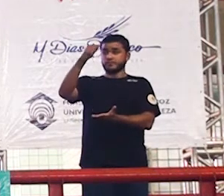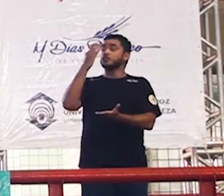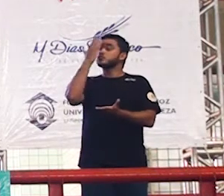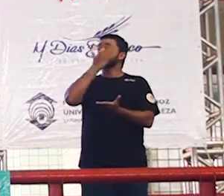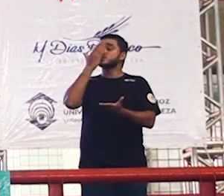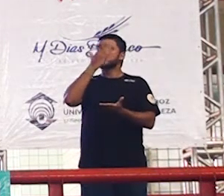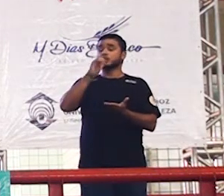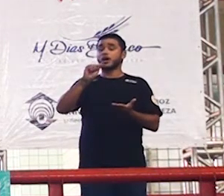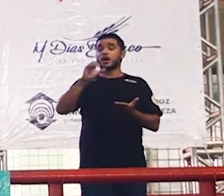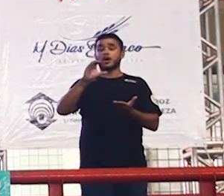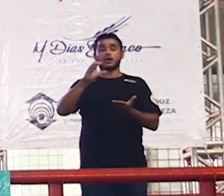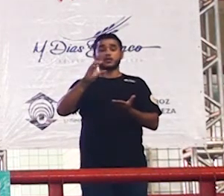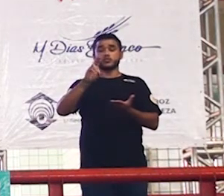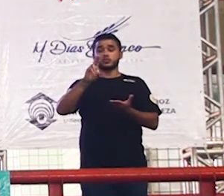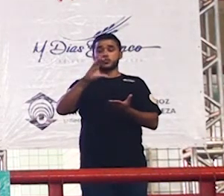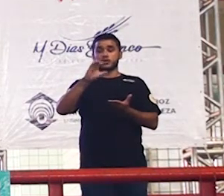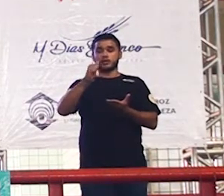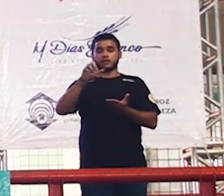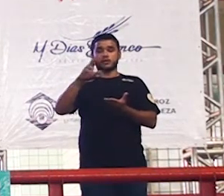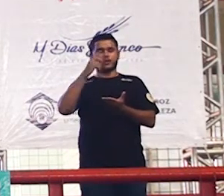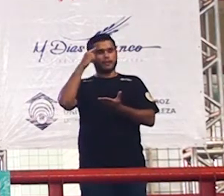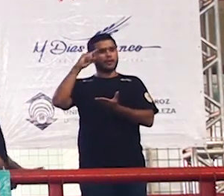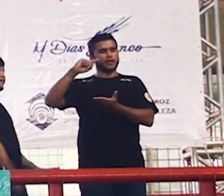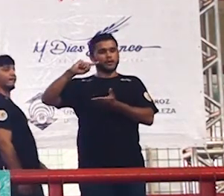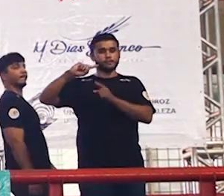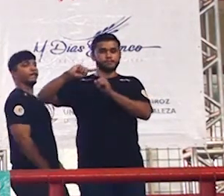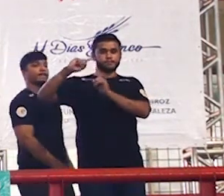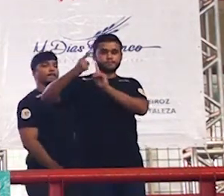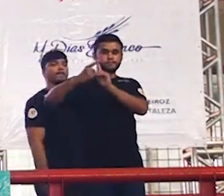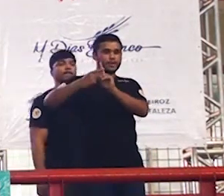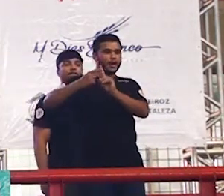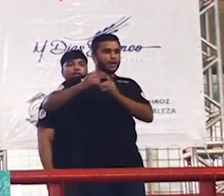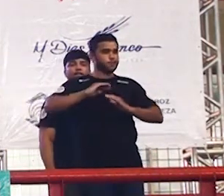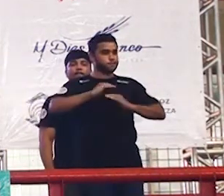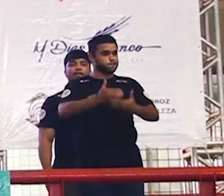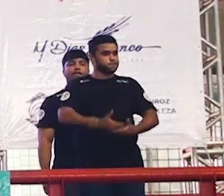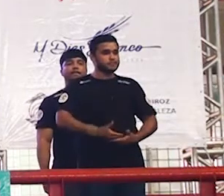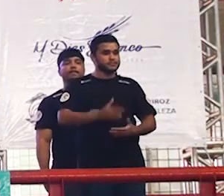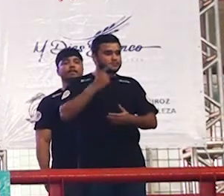foi colocado aí de modo a parecer a barriga de um gordinho?